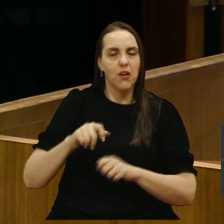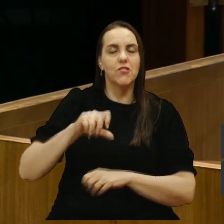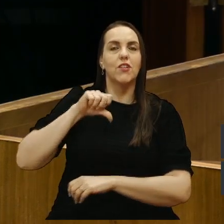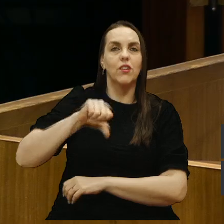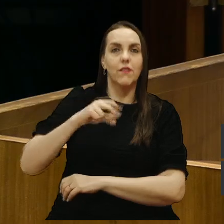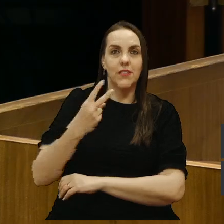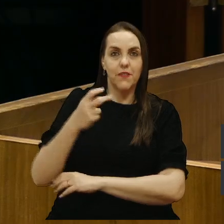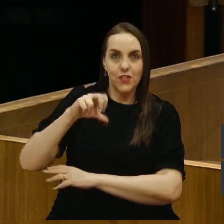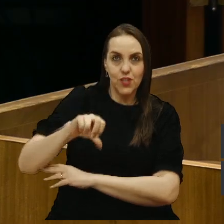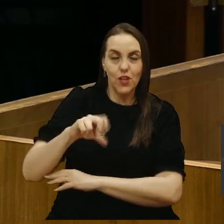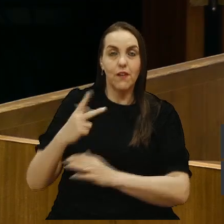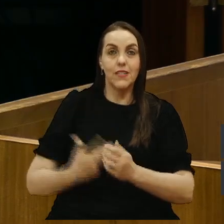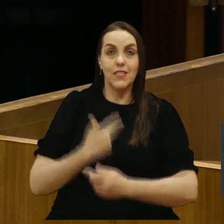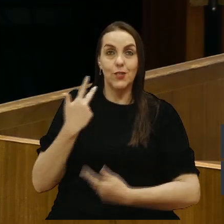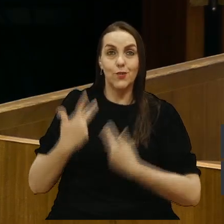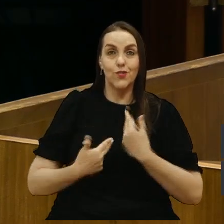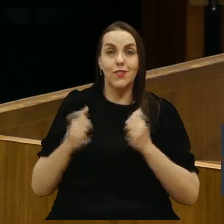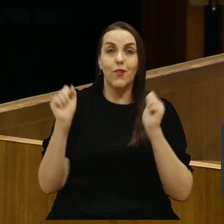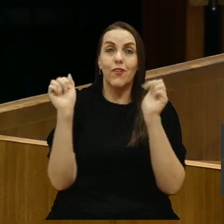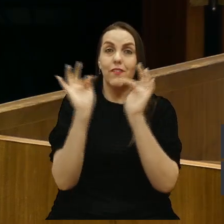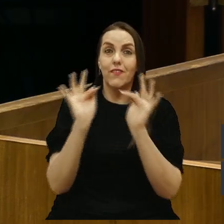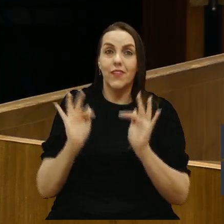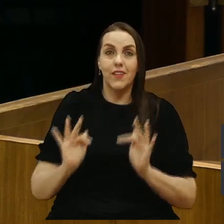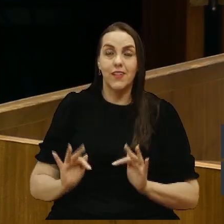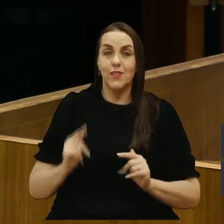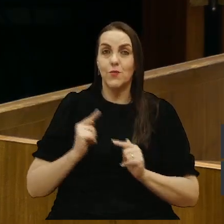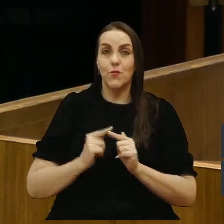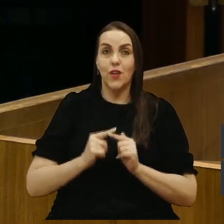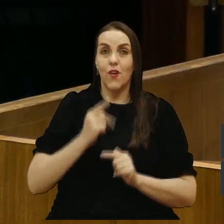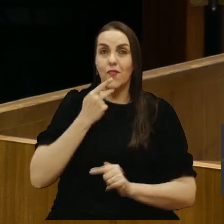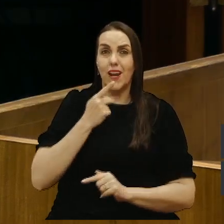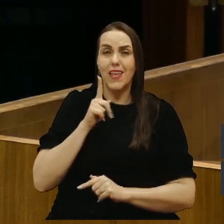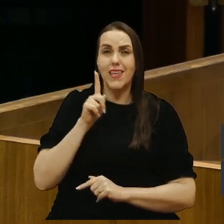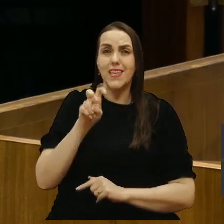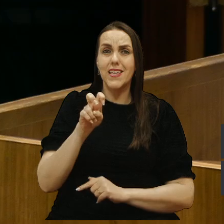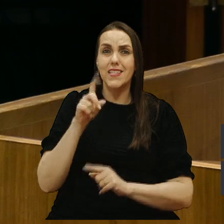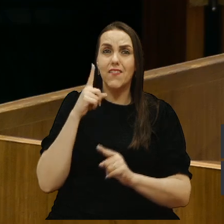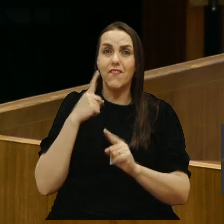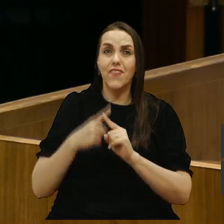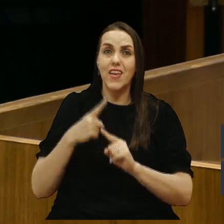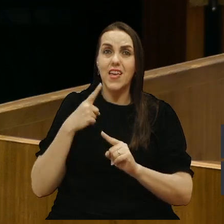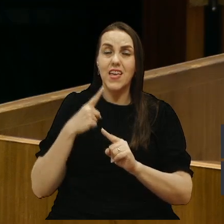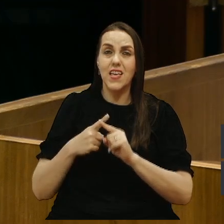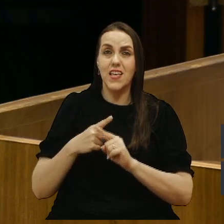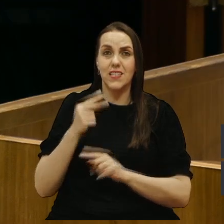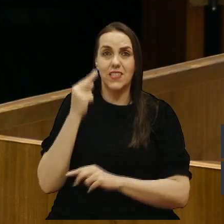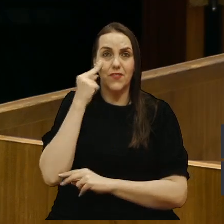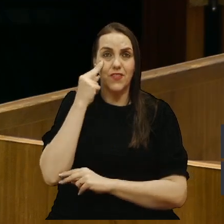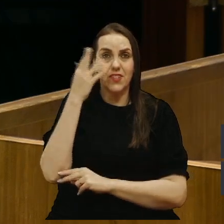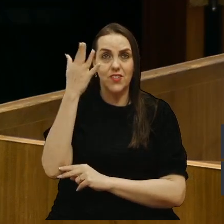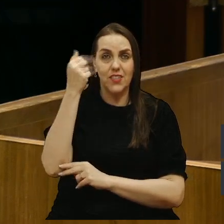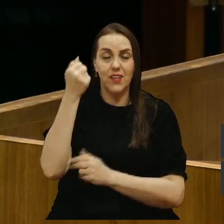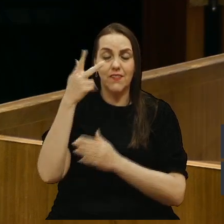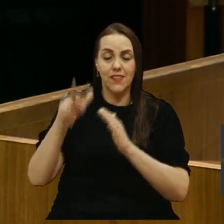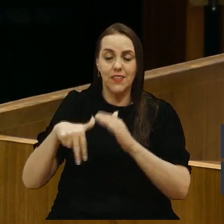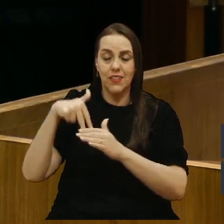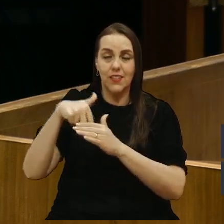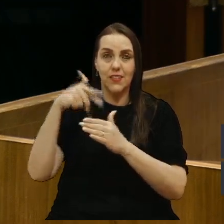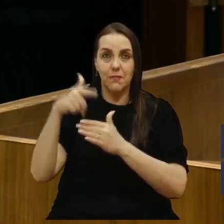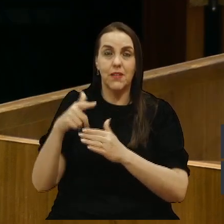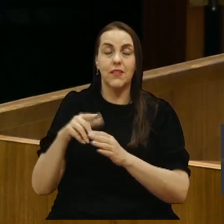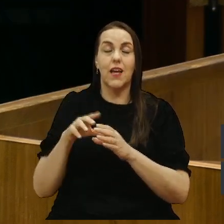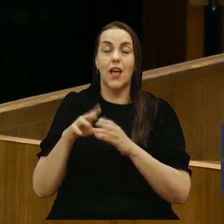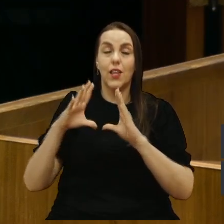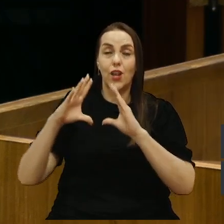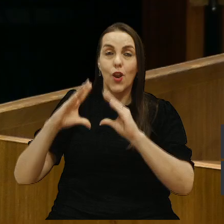929 cirurgias, e aí eu fico feliz porque eu falei 15 vezes, Fantinel, eu falava nessa tribuna sobre o corujão